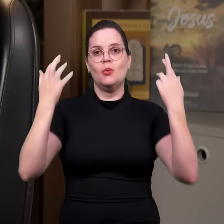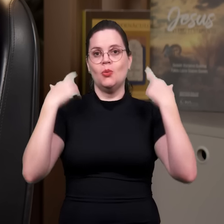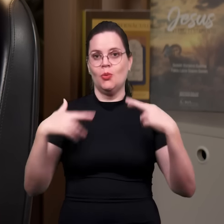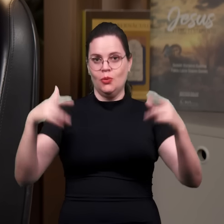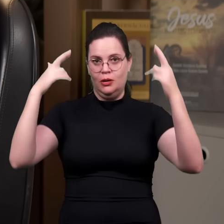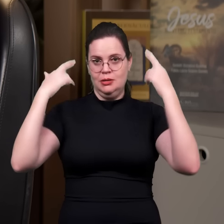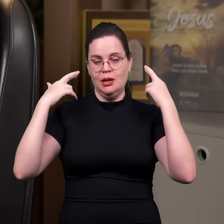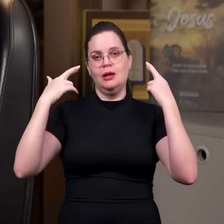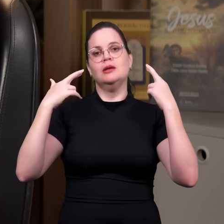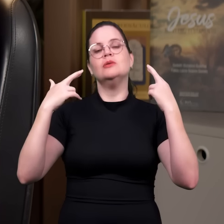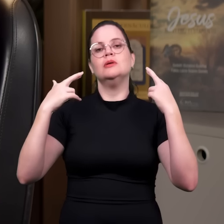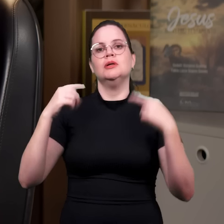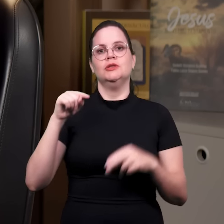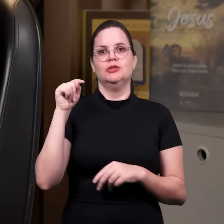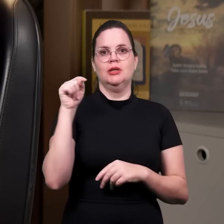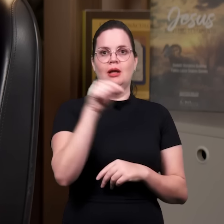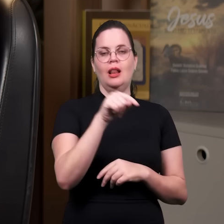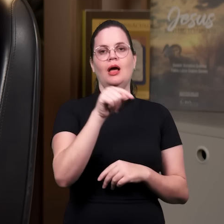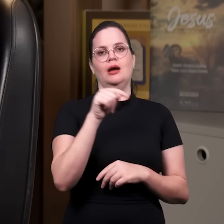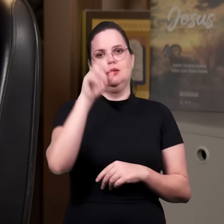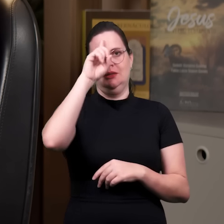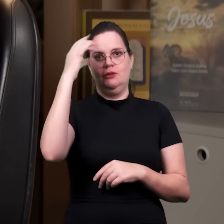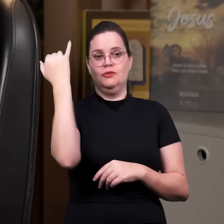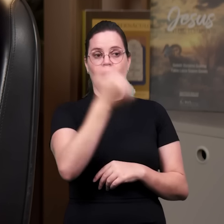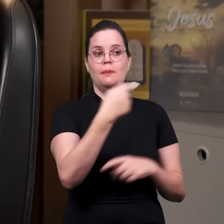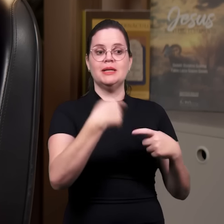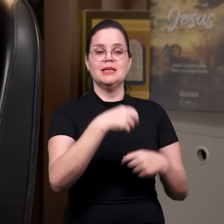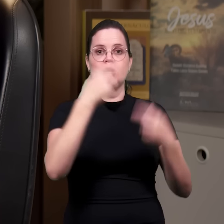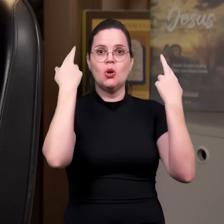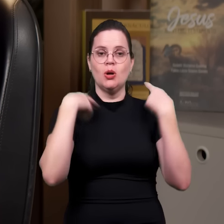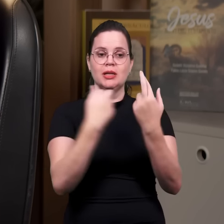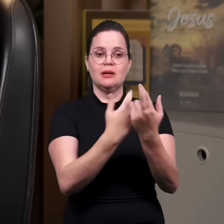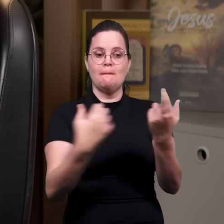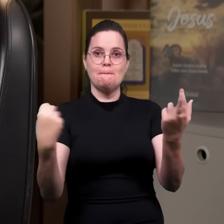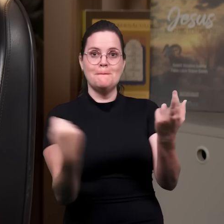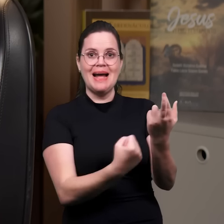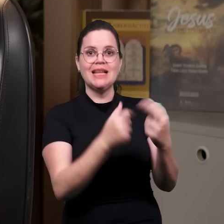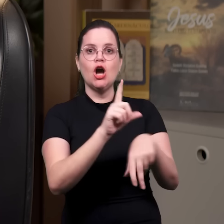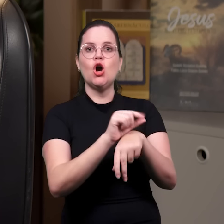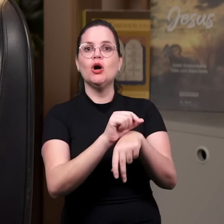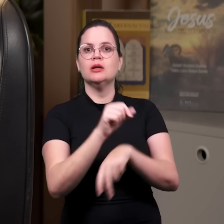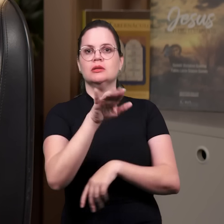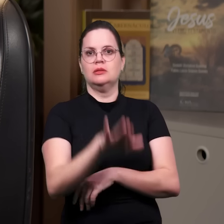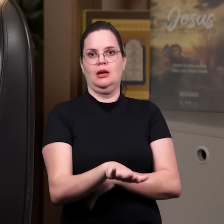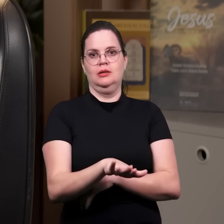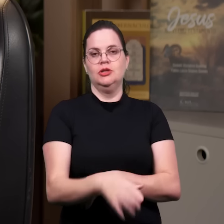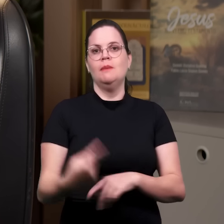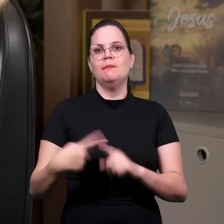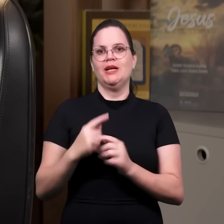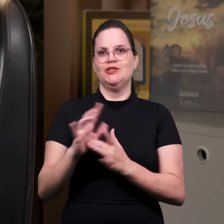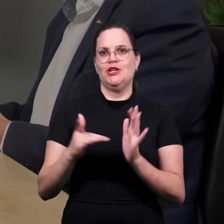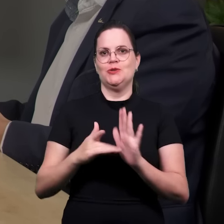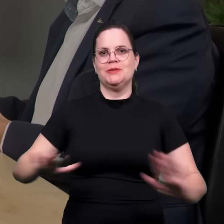Israel sacrificasse à tarde já apontava profeticamente para Jesus, que iria permanecer 6 horas na cruz do